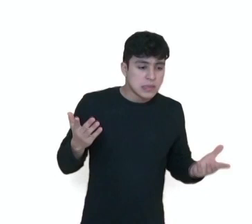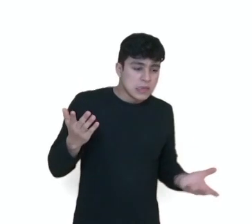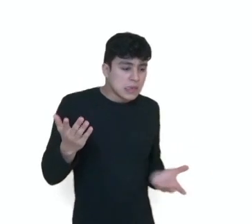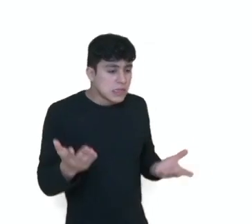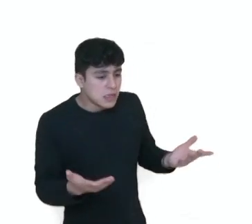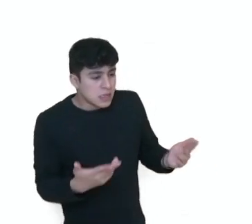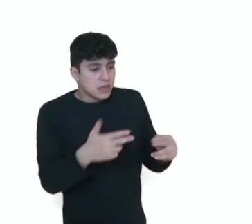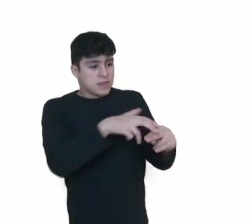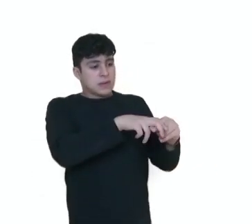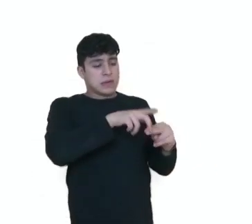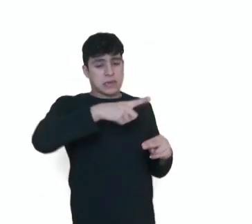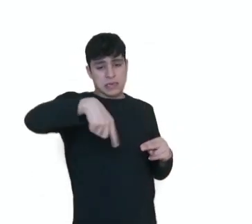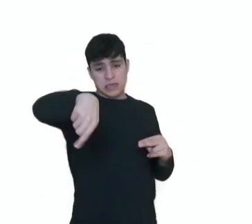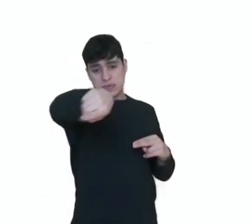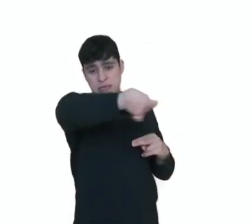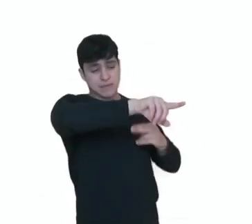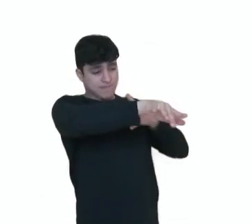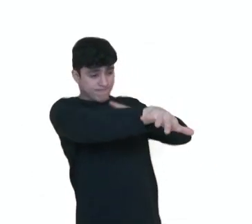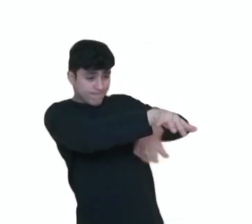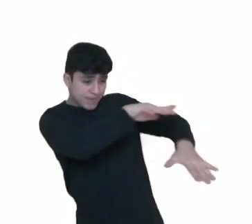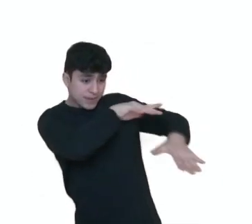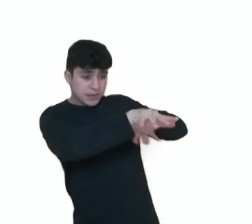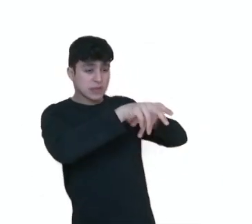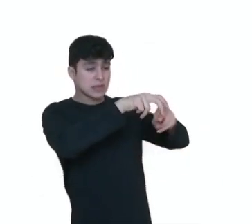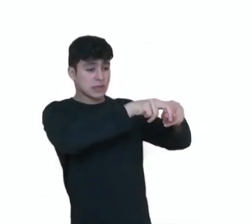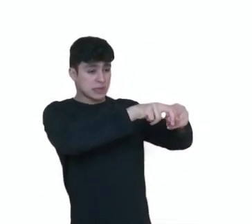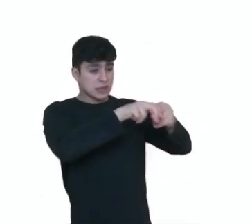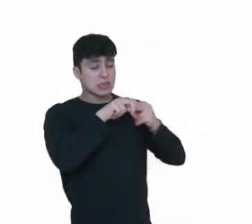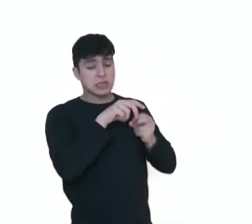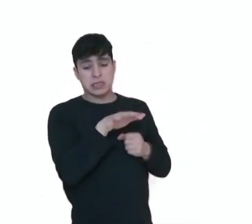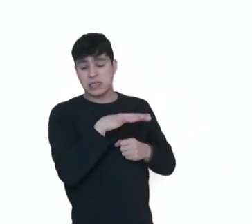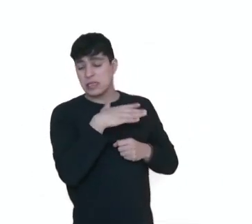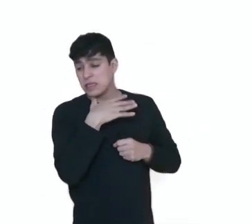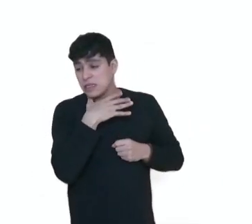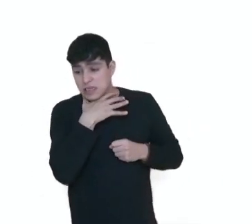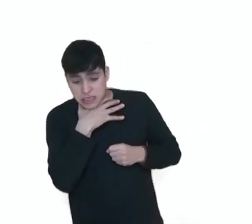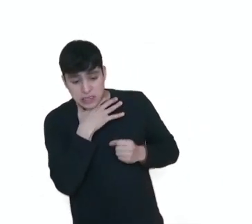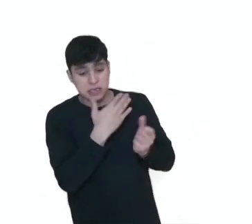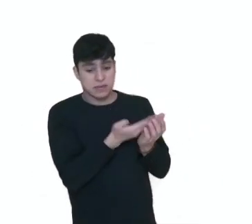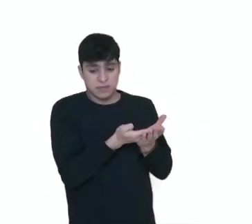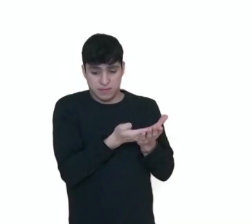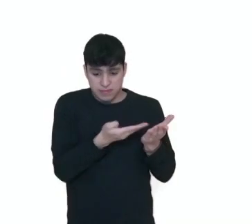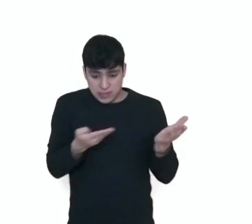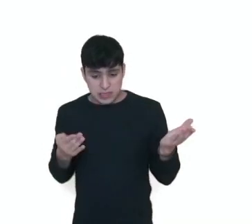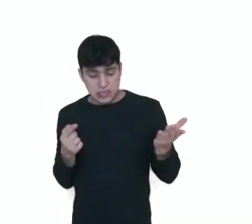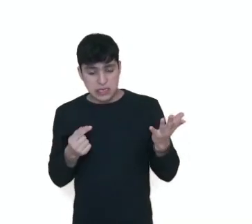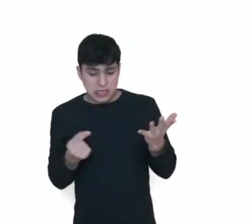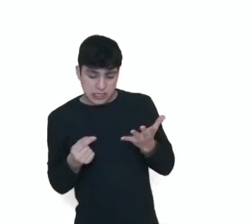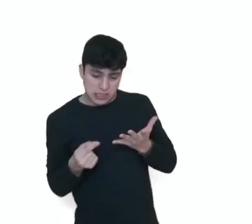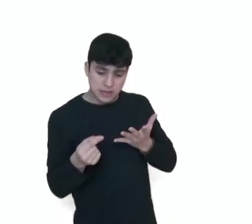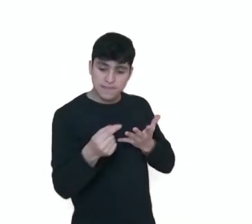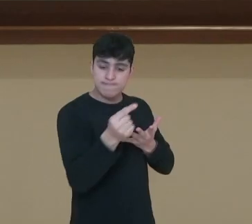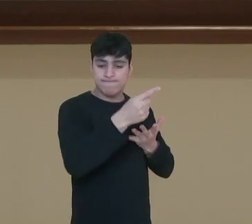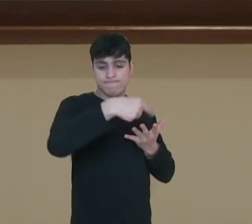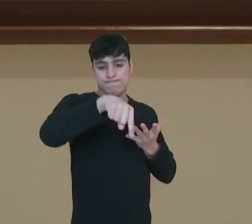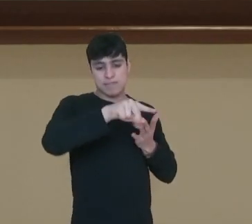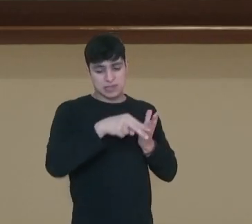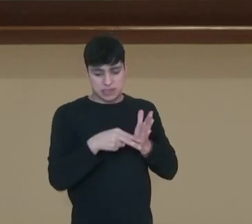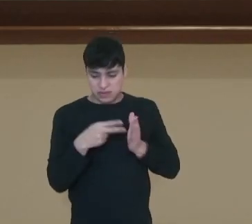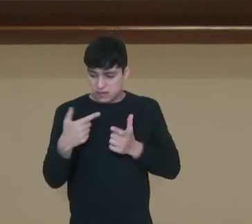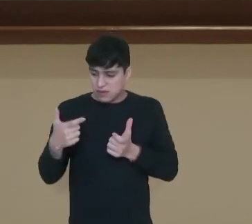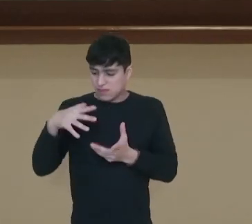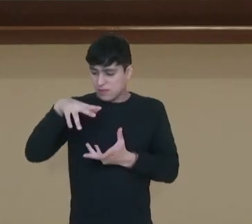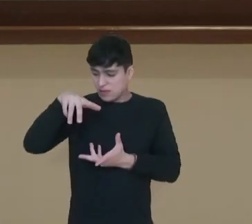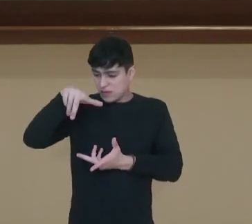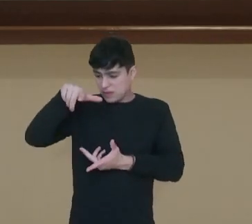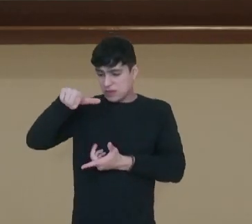essa resistência e abalado por uma crise decorrente das percas, né, de tudo que vai acontecer durante a Segunda Guerra